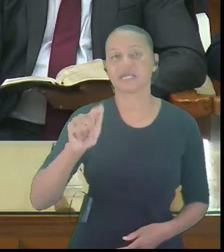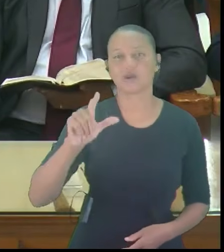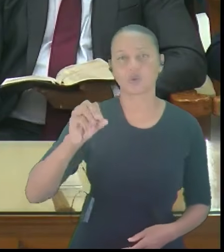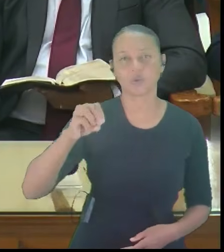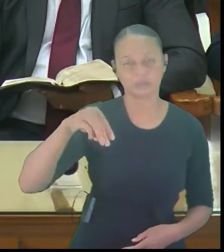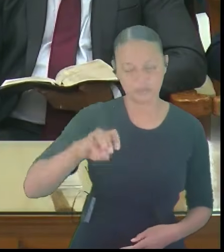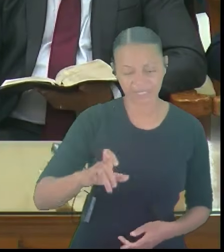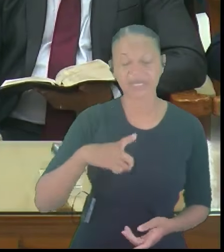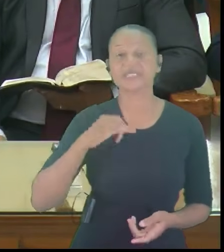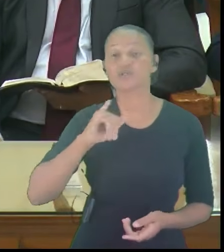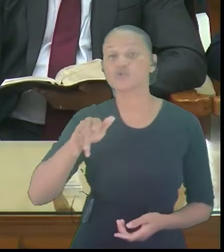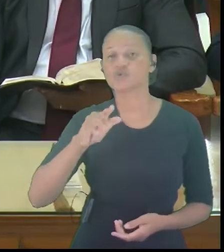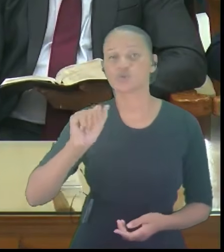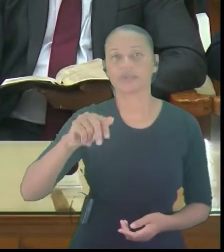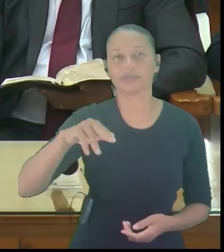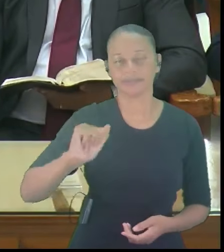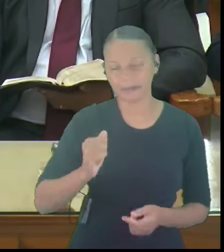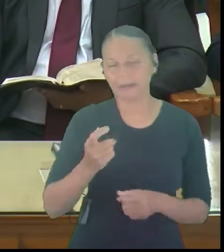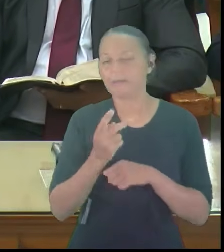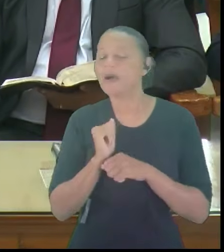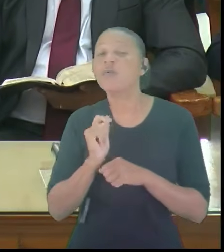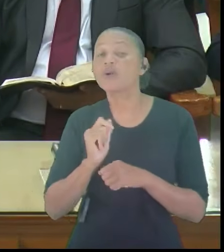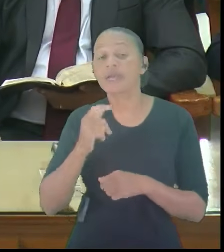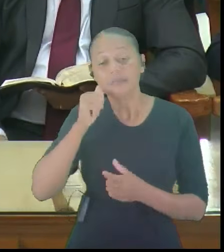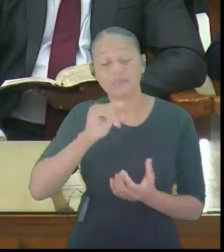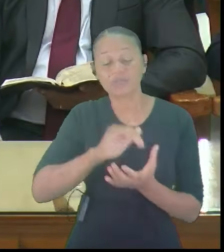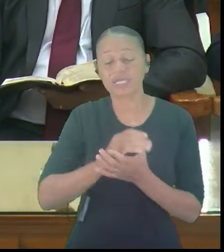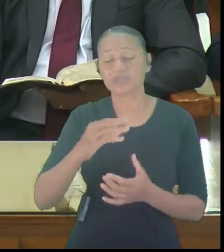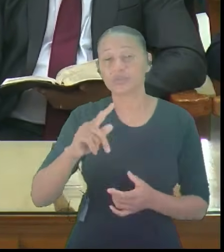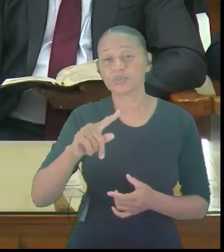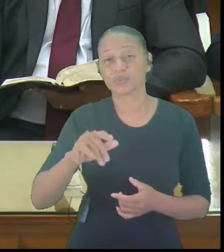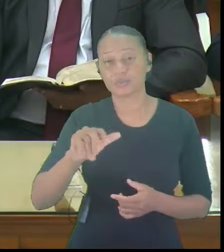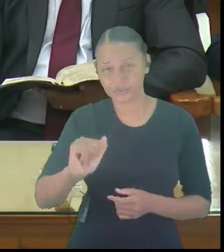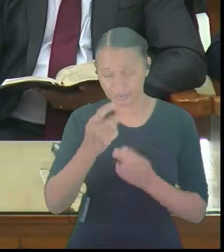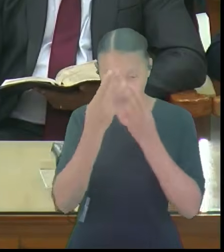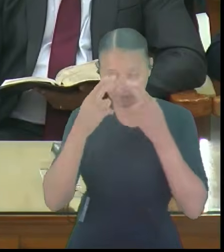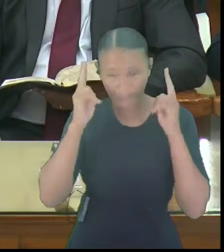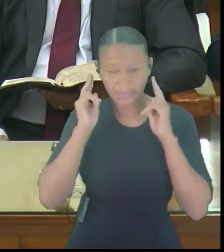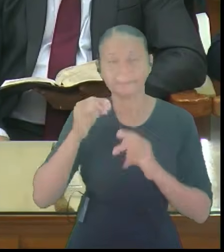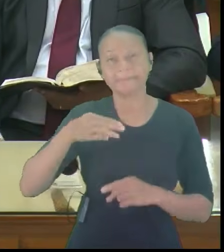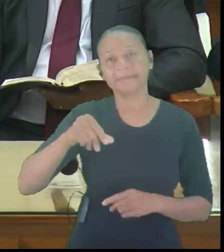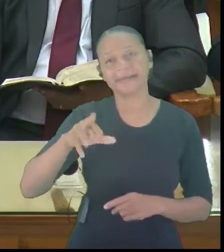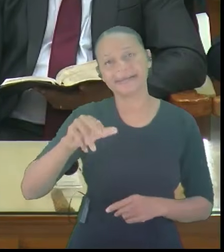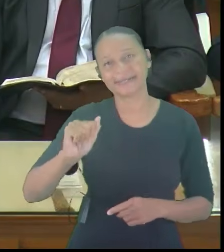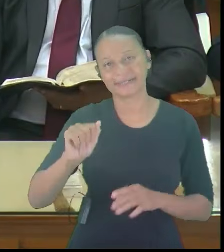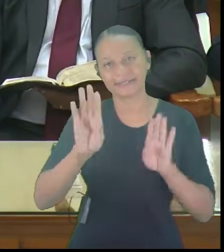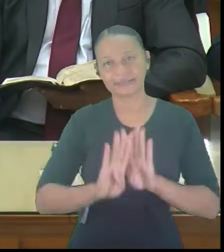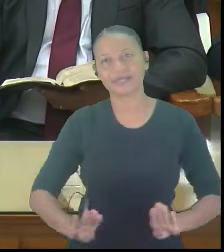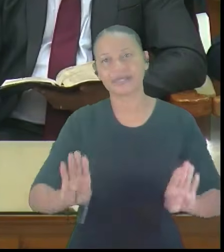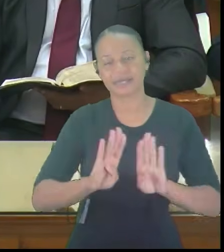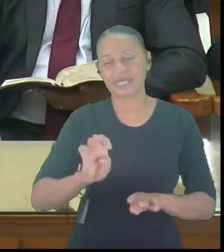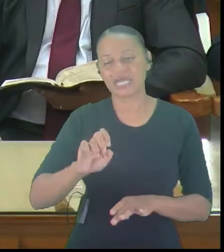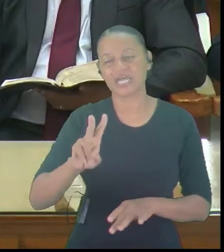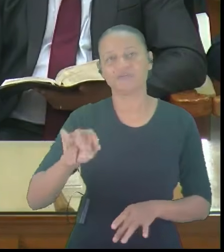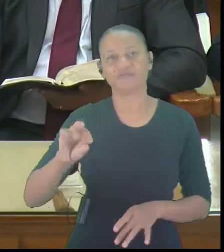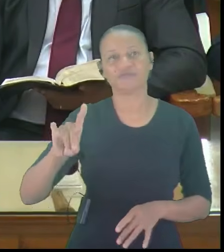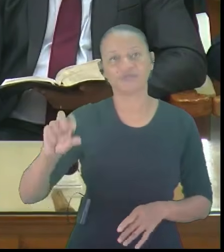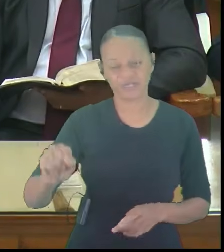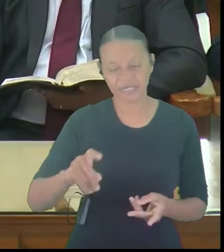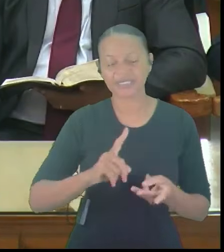fala de Joana, mulher de Cusa, procurador de Herodes, a Bíblia fala de Maria de Betânia, a Bíblia fala de Evódia, a Bíblia fala